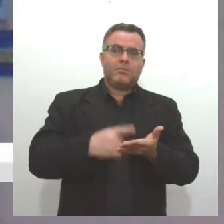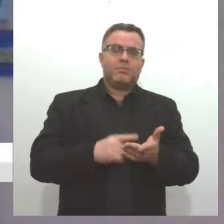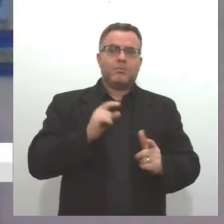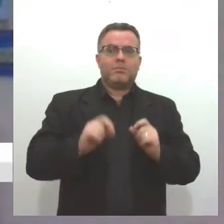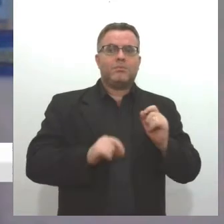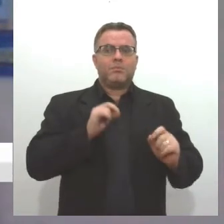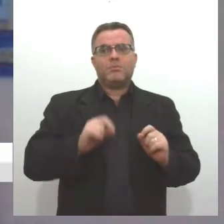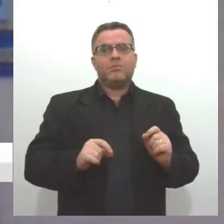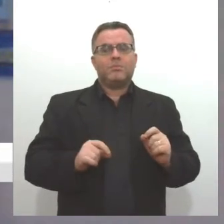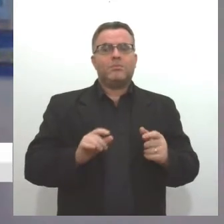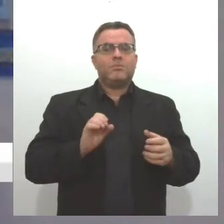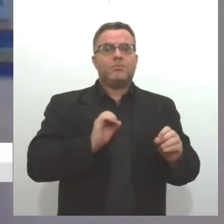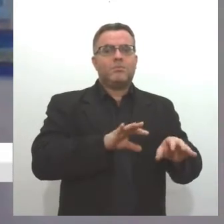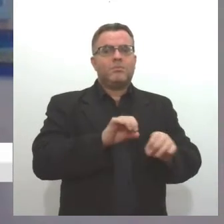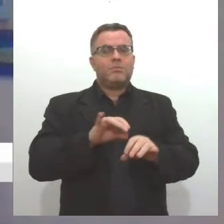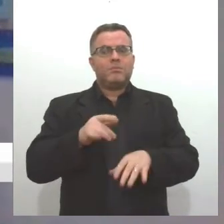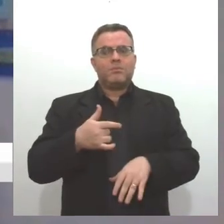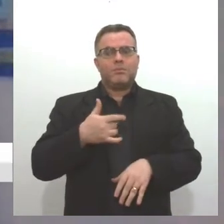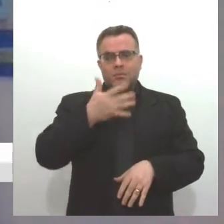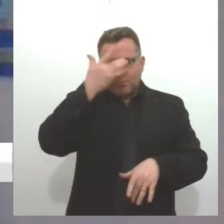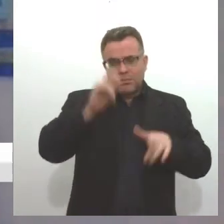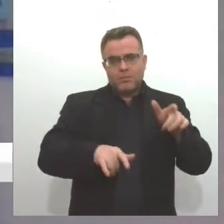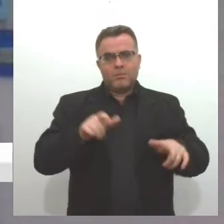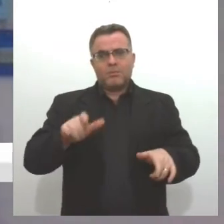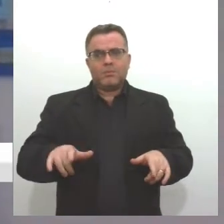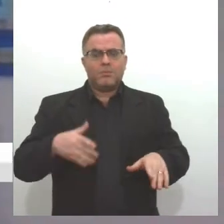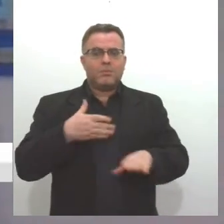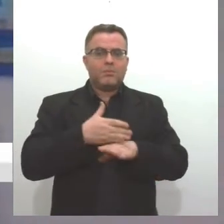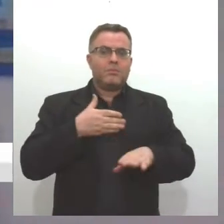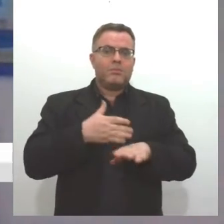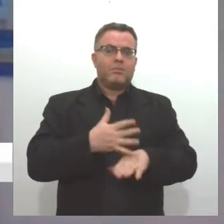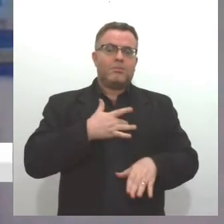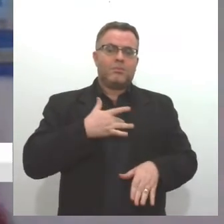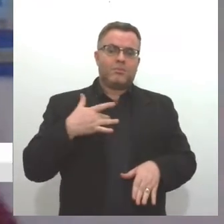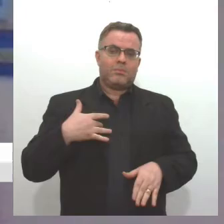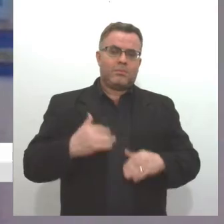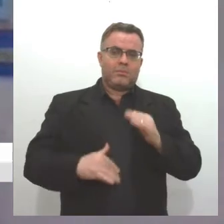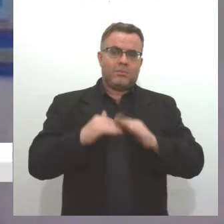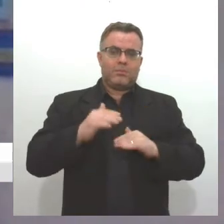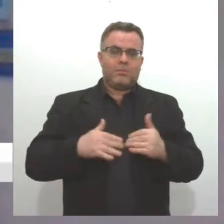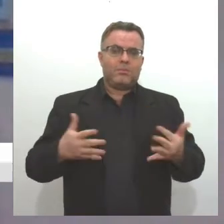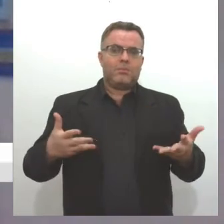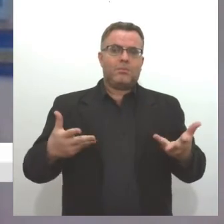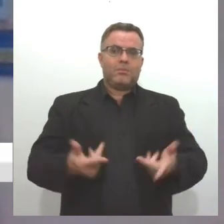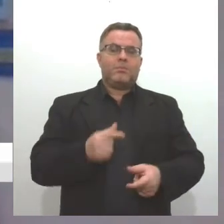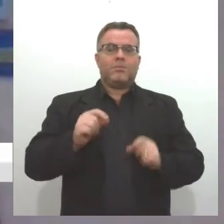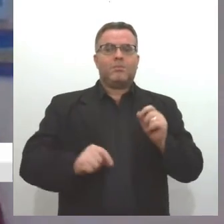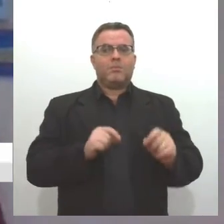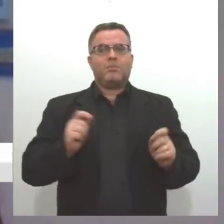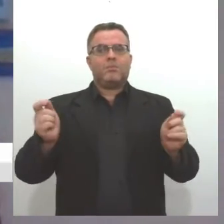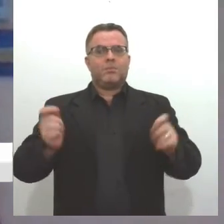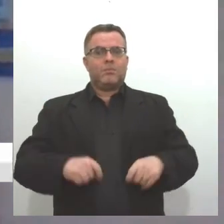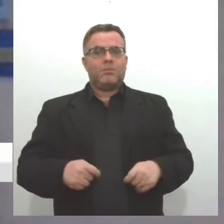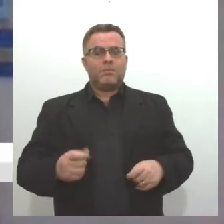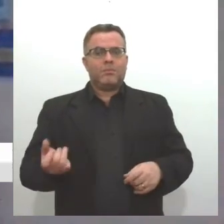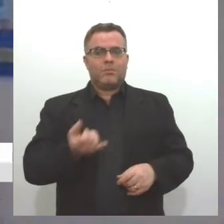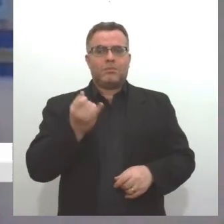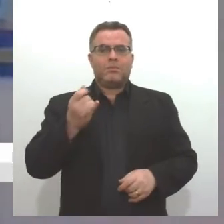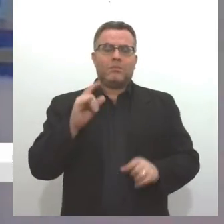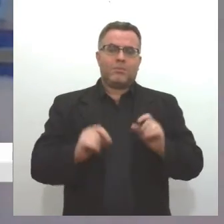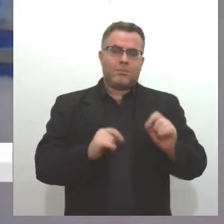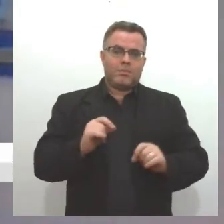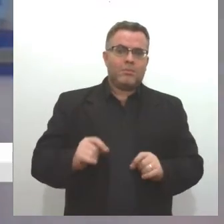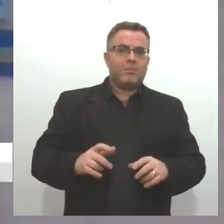levando essas pessoas ao acesso à saúde de forma qualificada, de forma que vai ser salutar para a sua vida. Então, isso é até